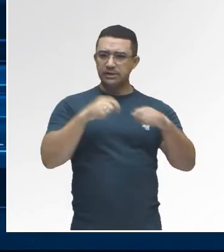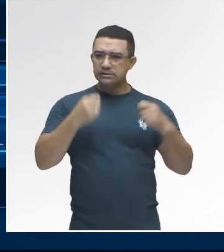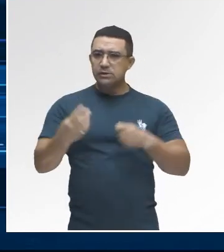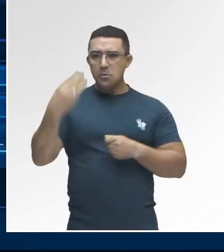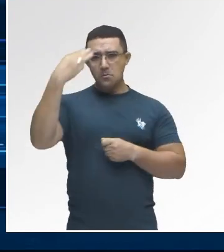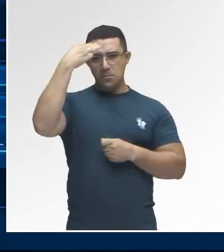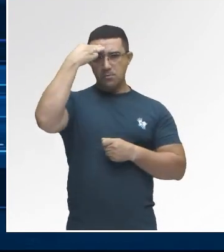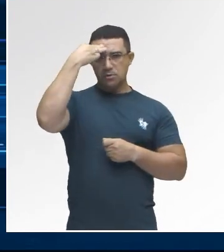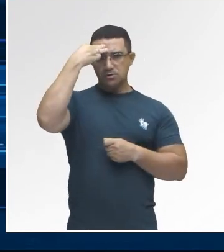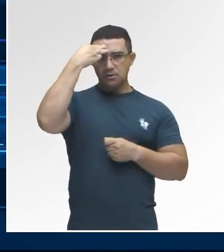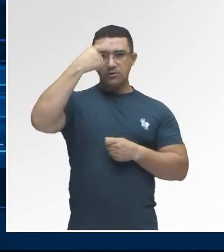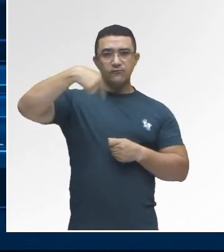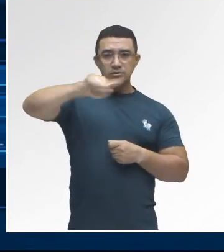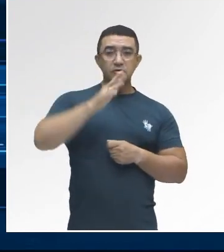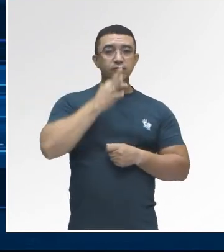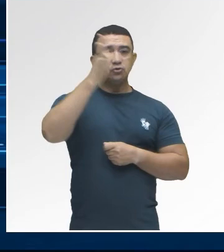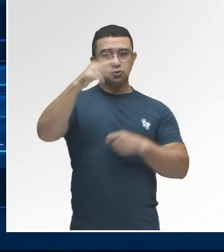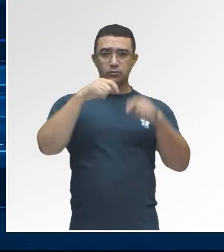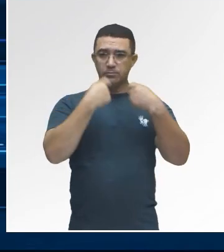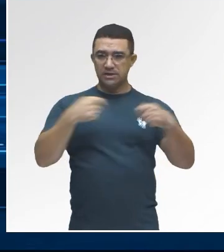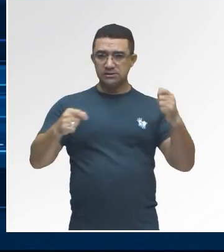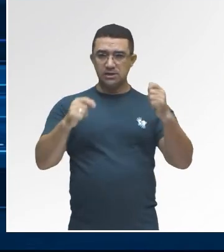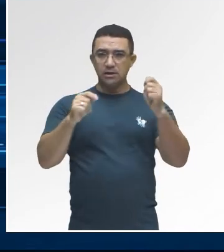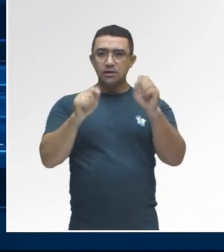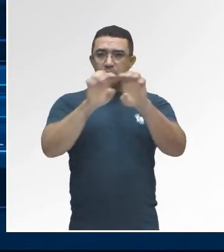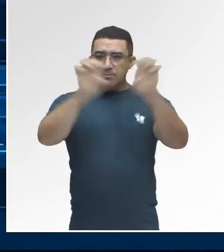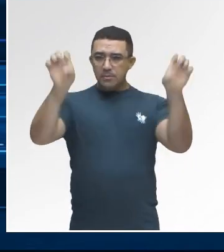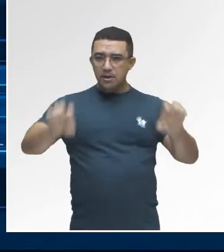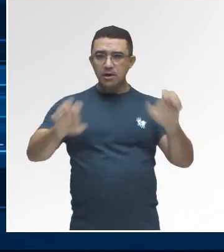porque vocês vão precisar desse modelo para